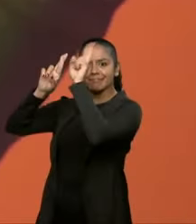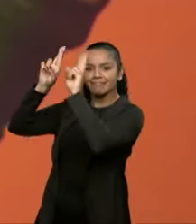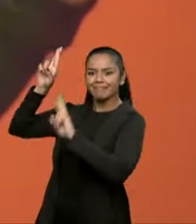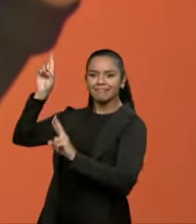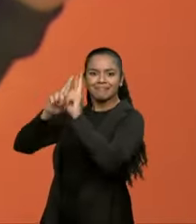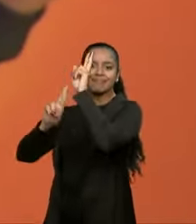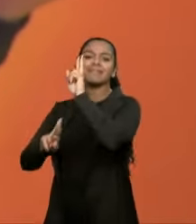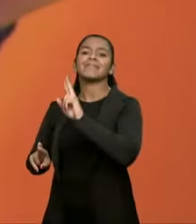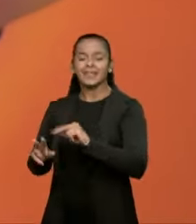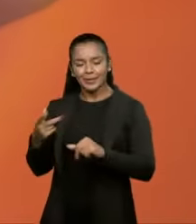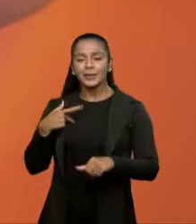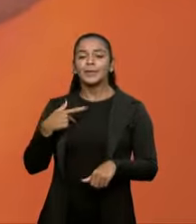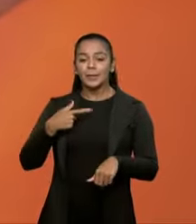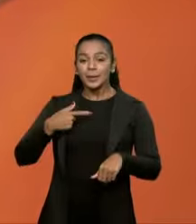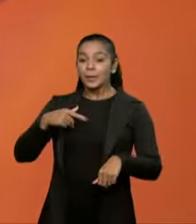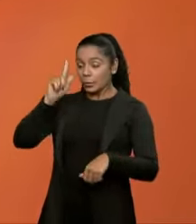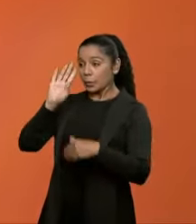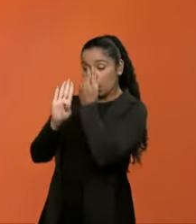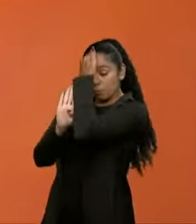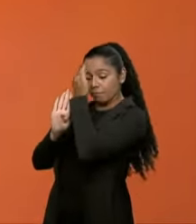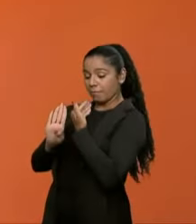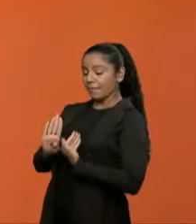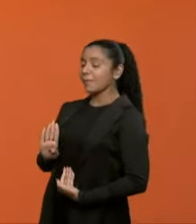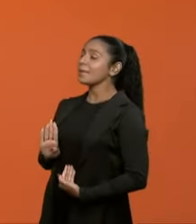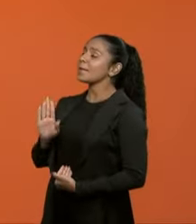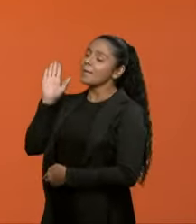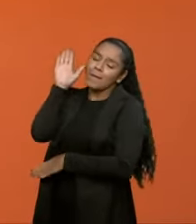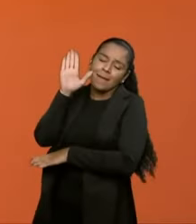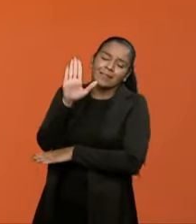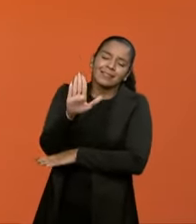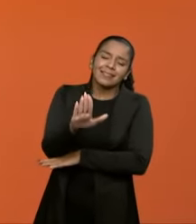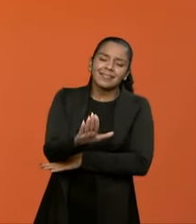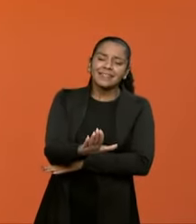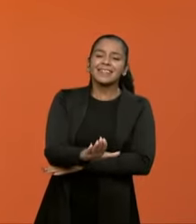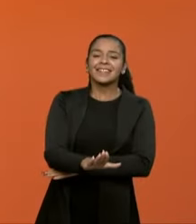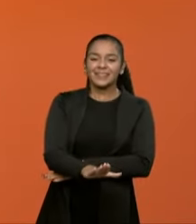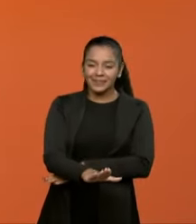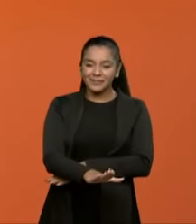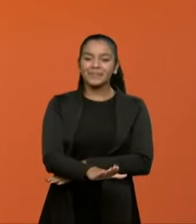tempestades, um céu partido ao meio no meio da tarde.